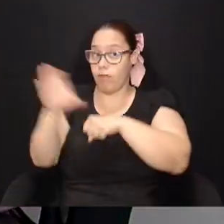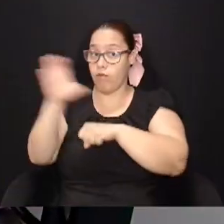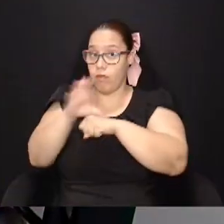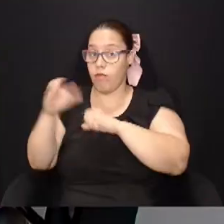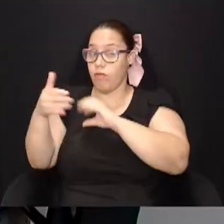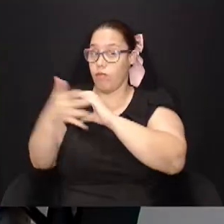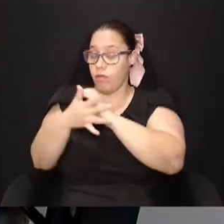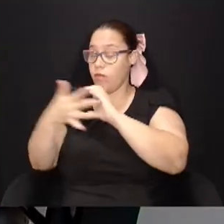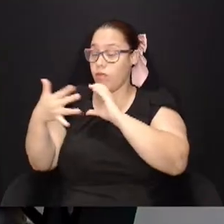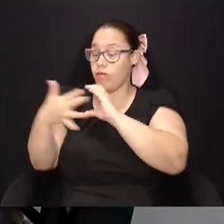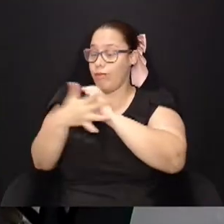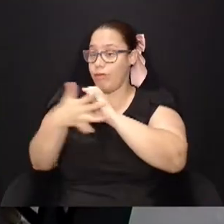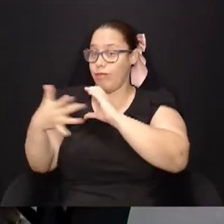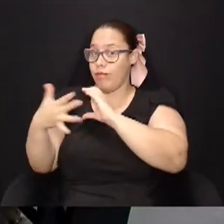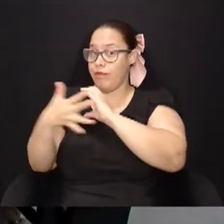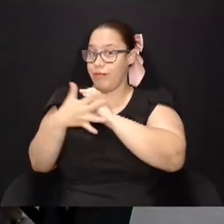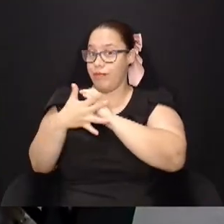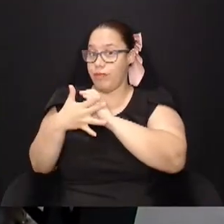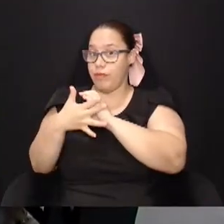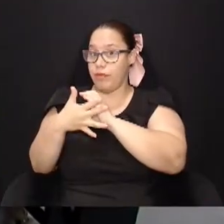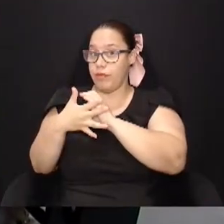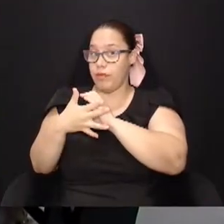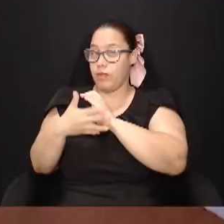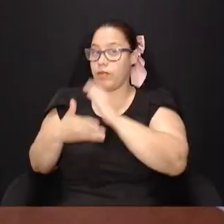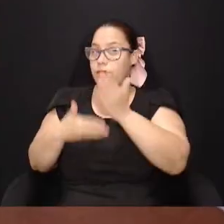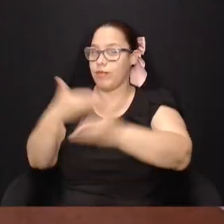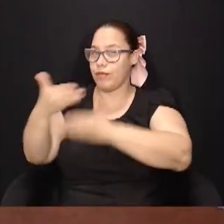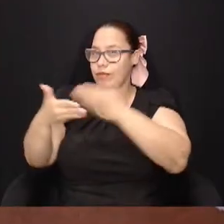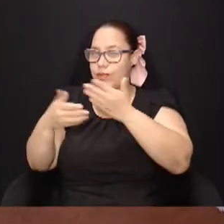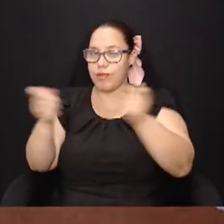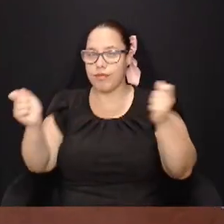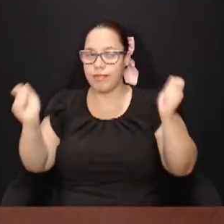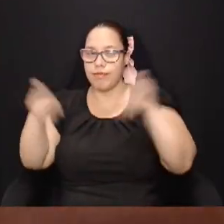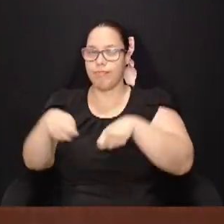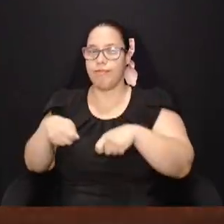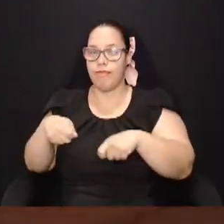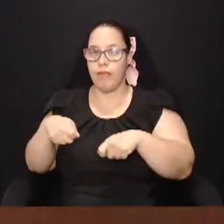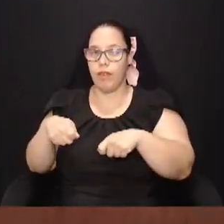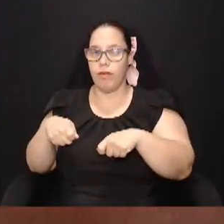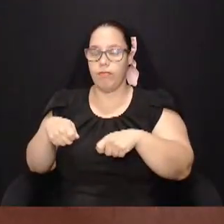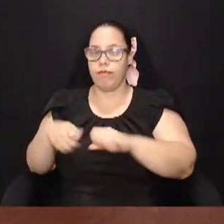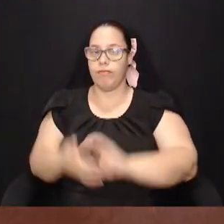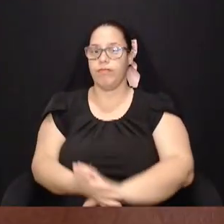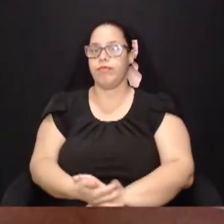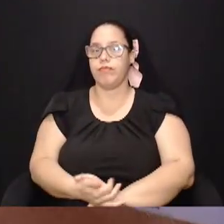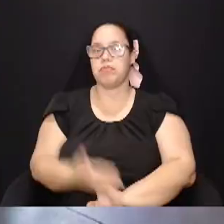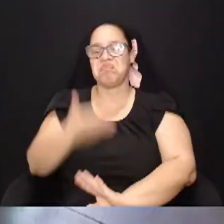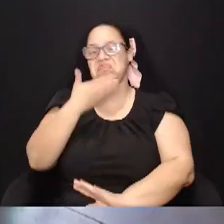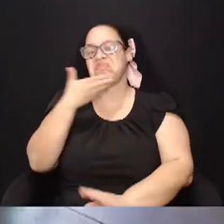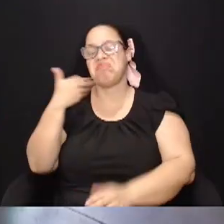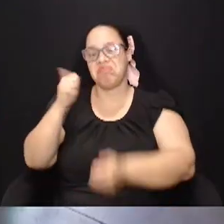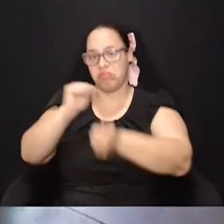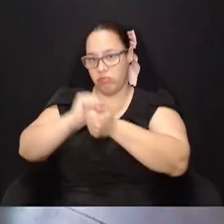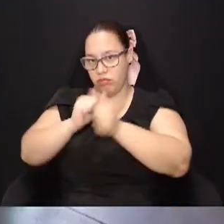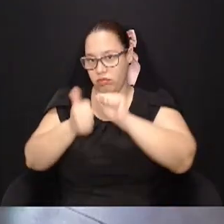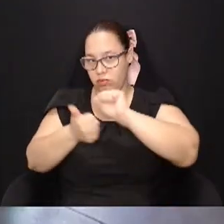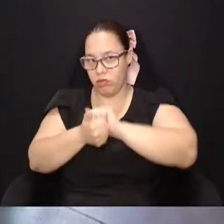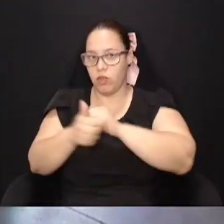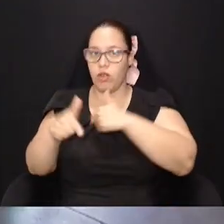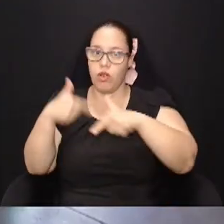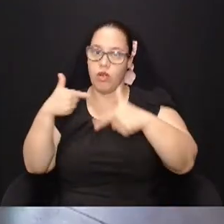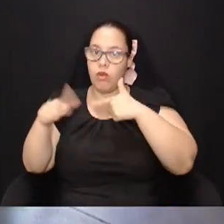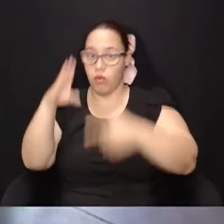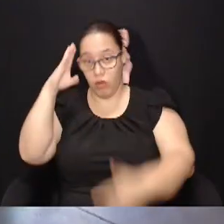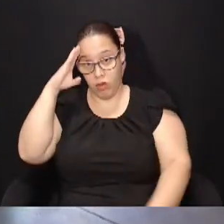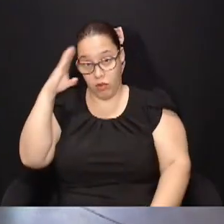promove a possibilidade de um novo, de aperfeiçoamento no emprego, principalmente. Pelo menos para mim